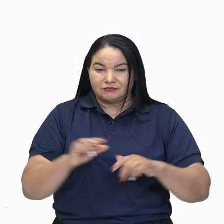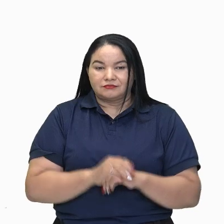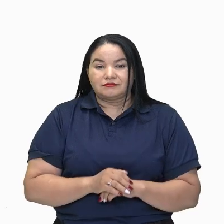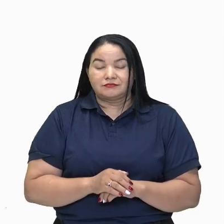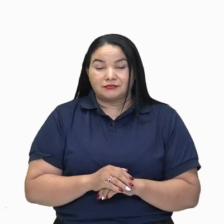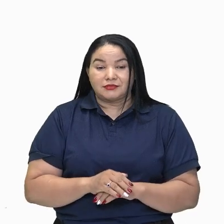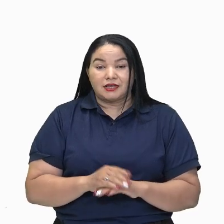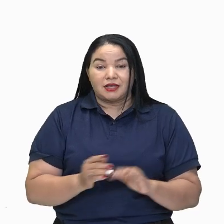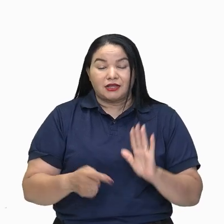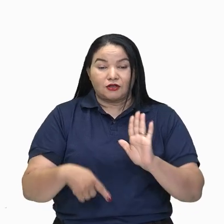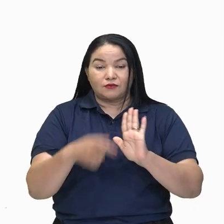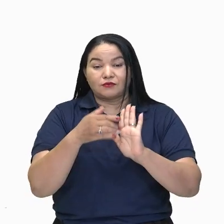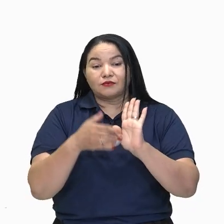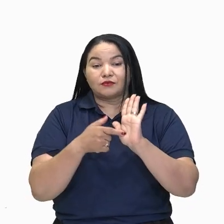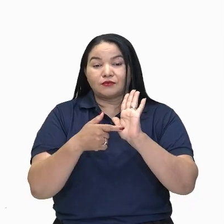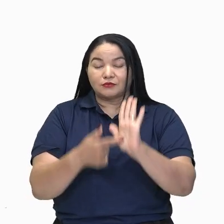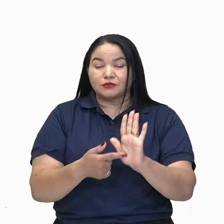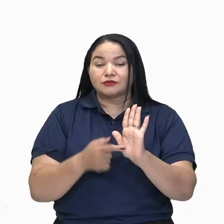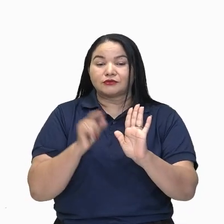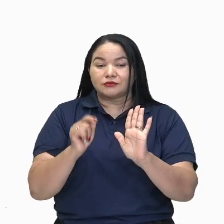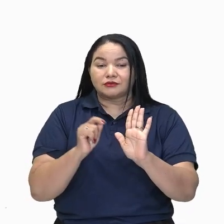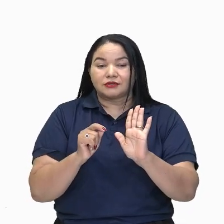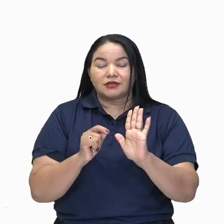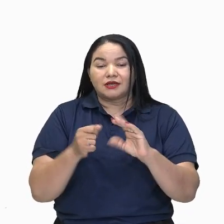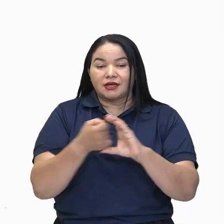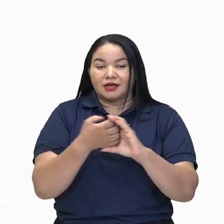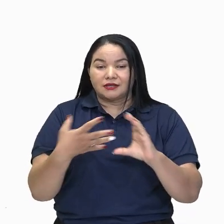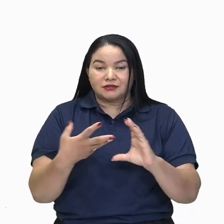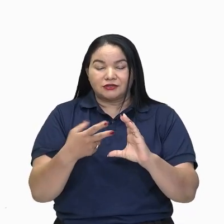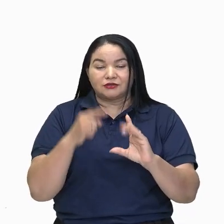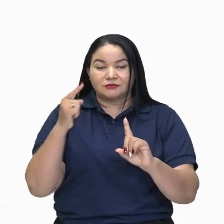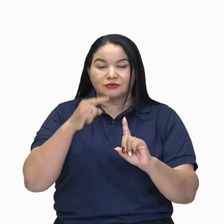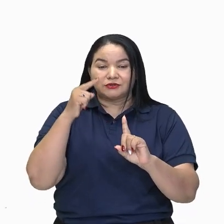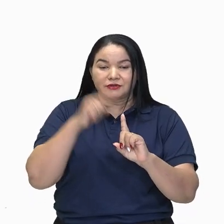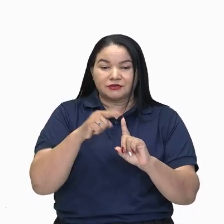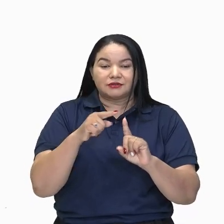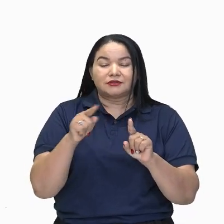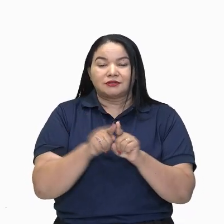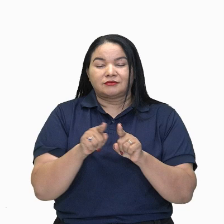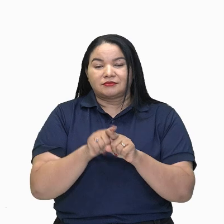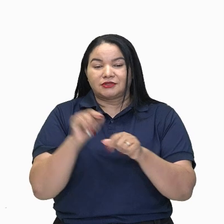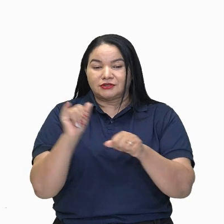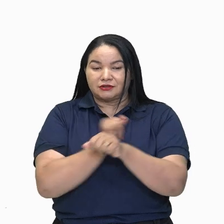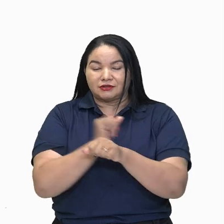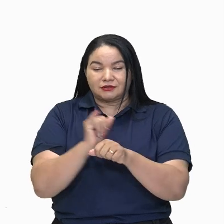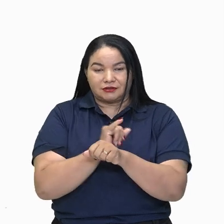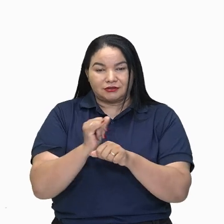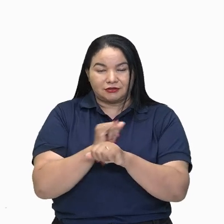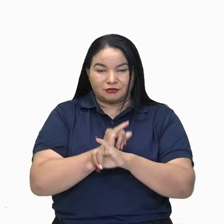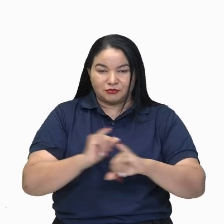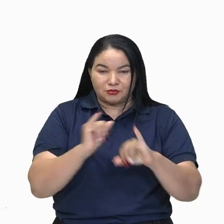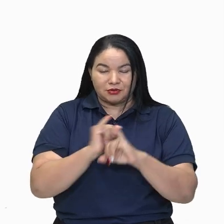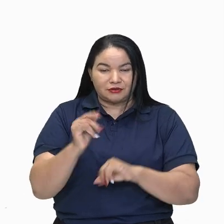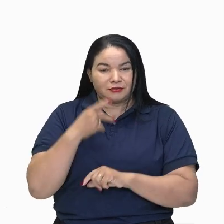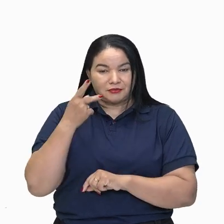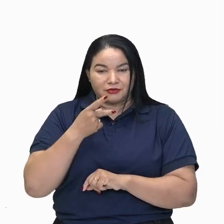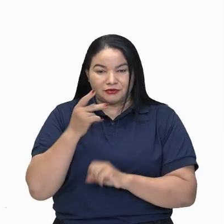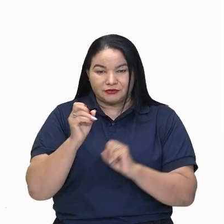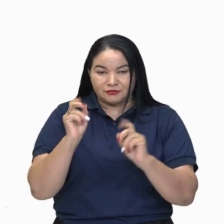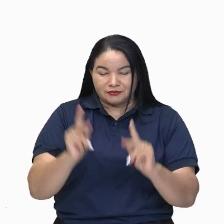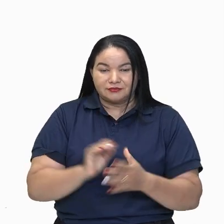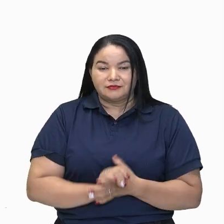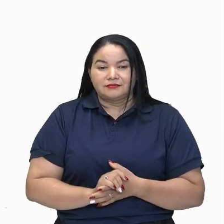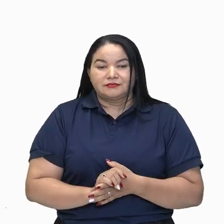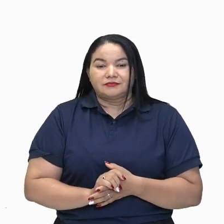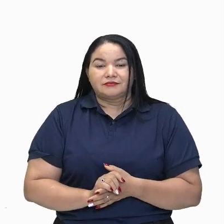exemplo, né? Essas são as características, o objetivo e as estratégias da propaganda política. Então, como a gente viu no início da